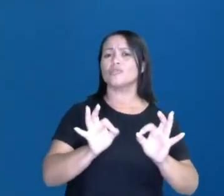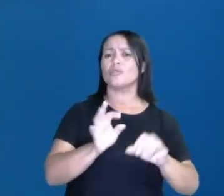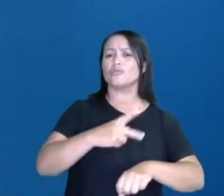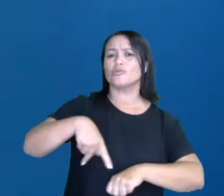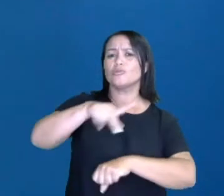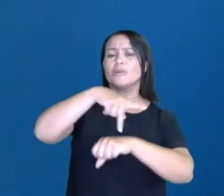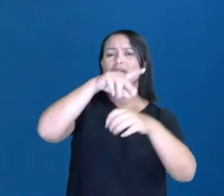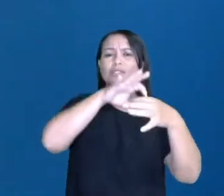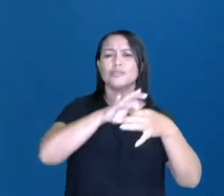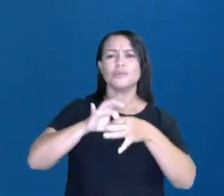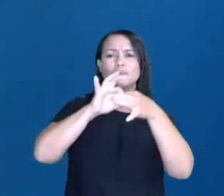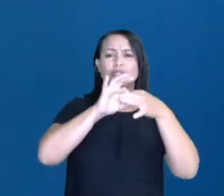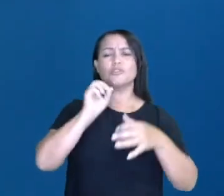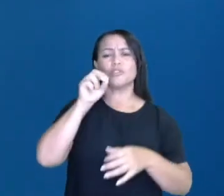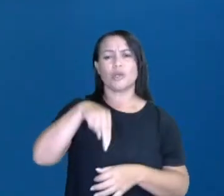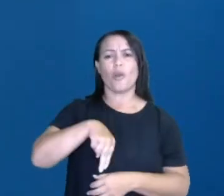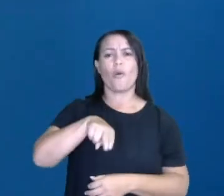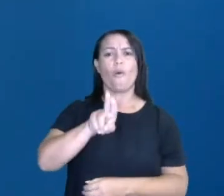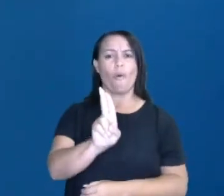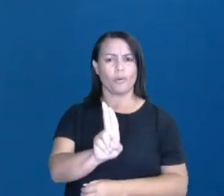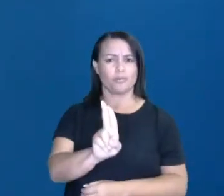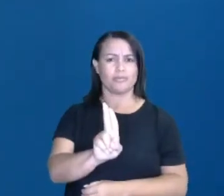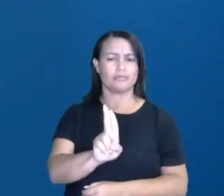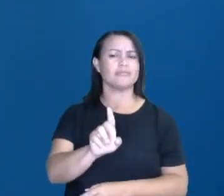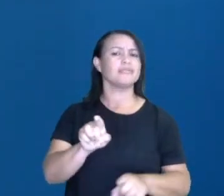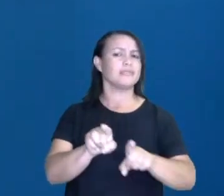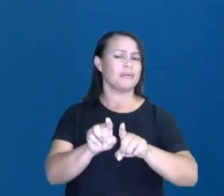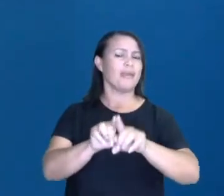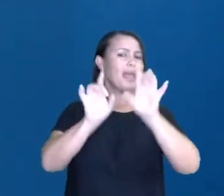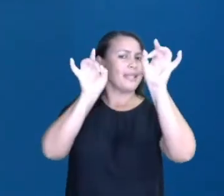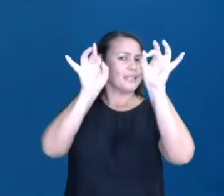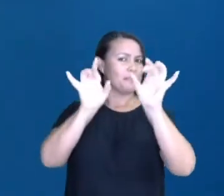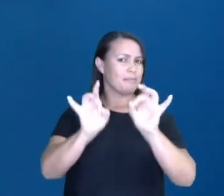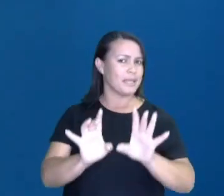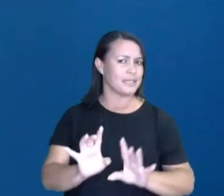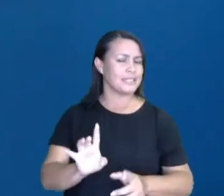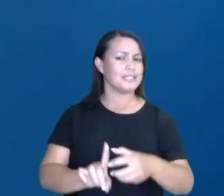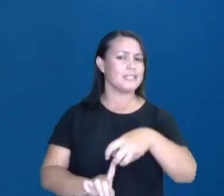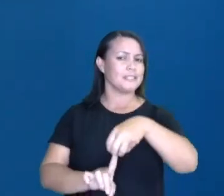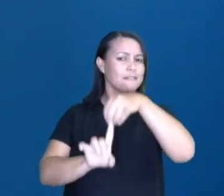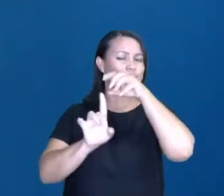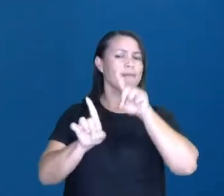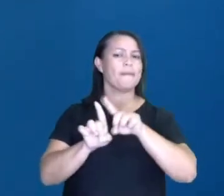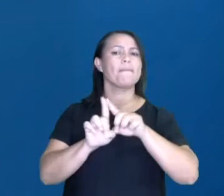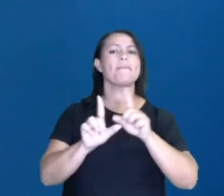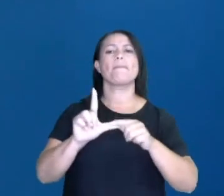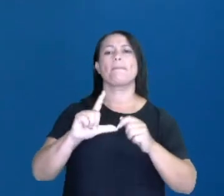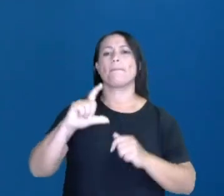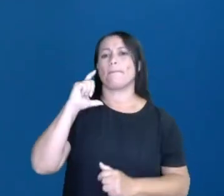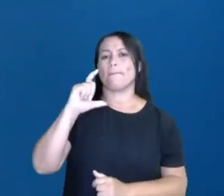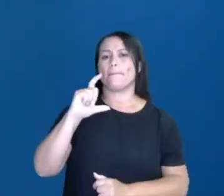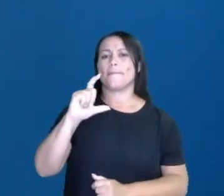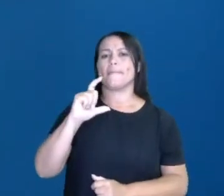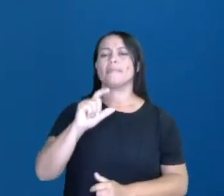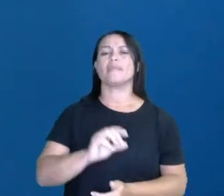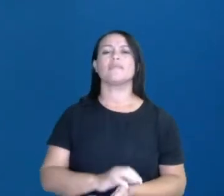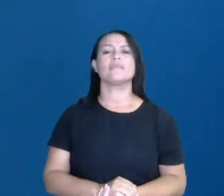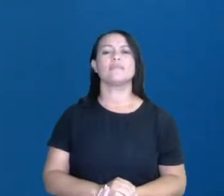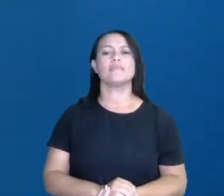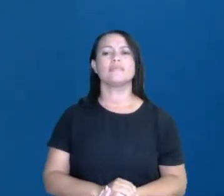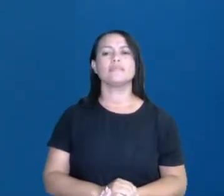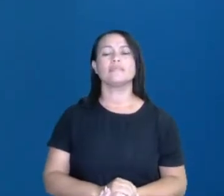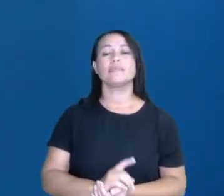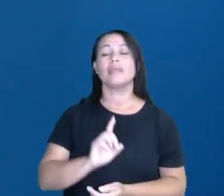entra lá no fato de ser algo específico. Se é específico, letra maiúscula. E